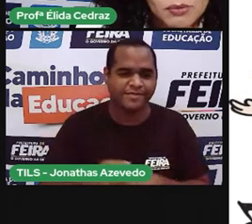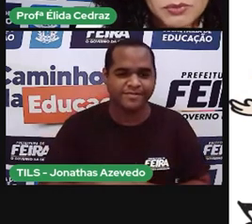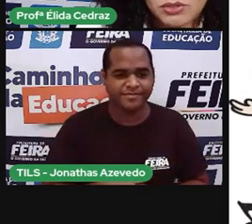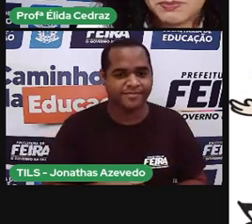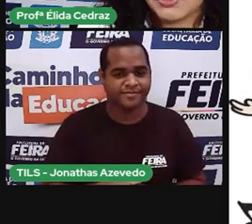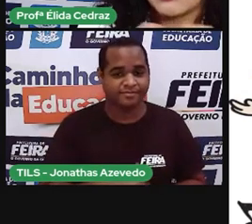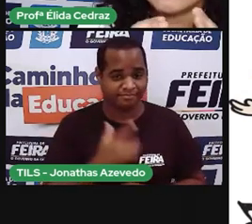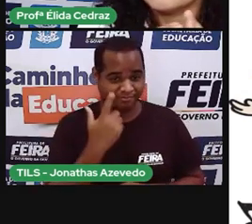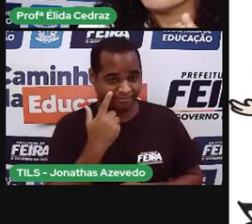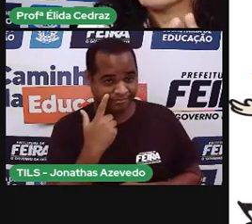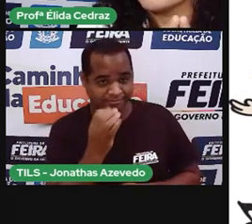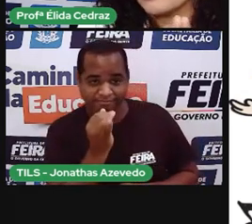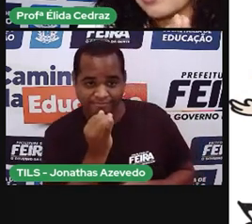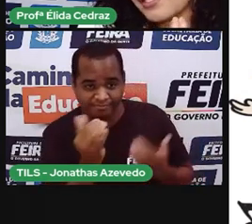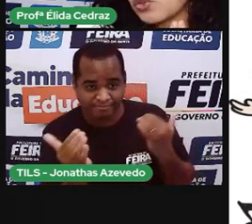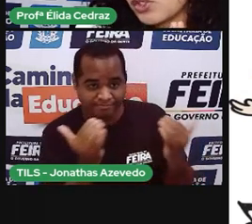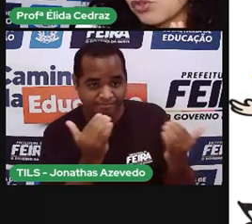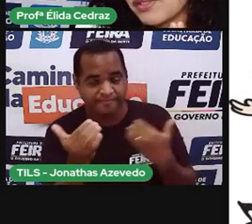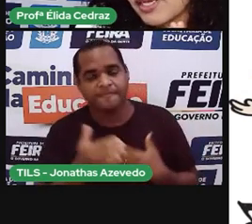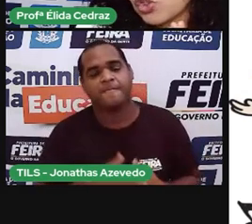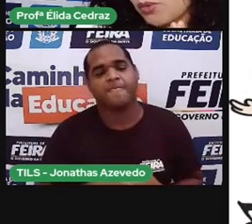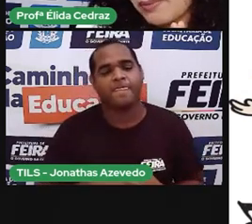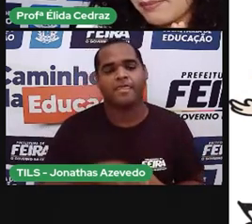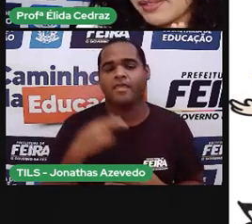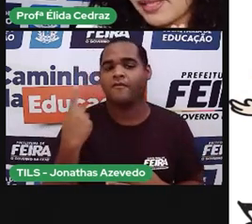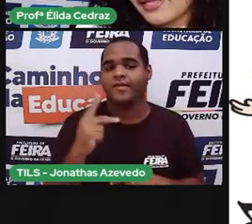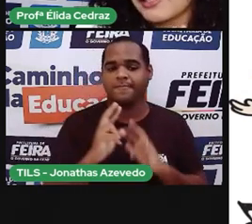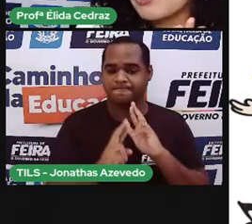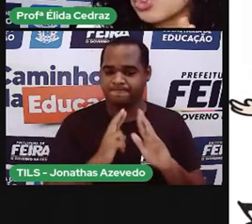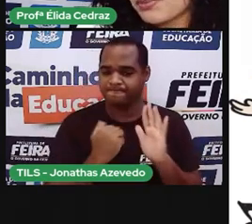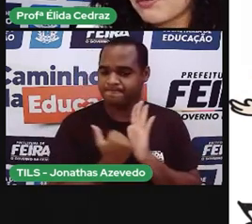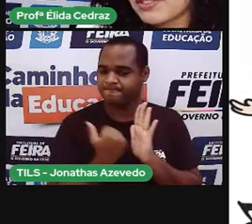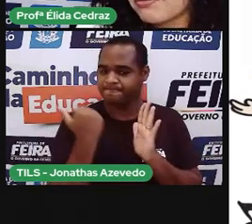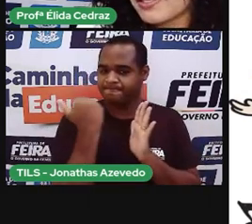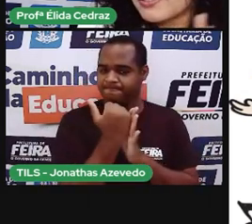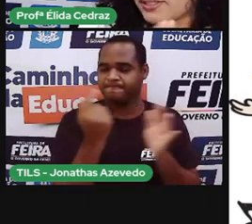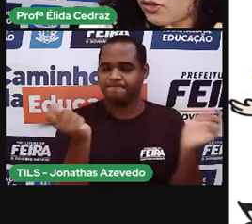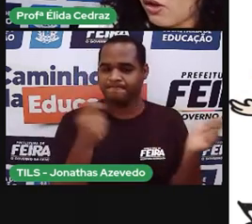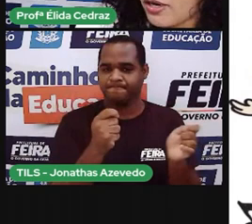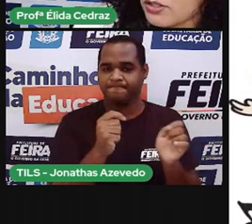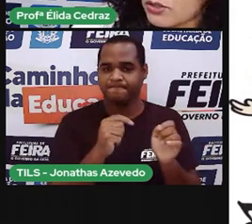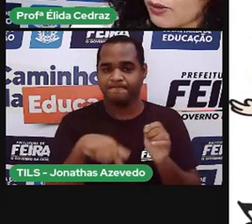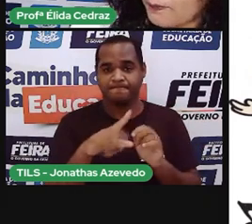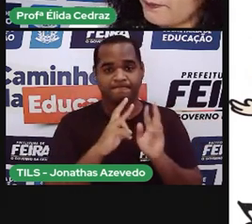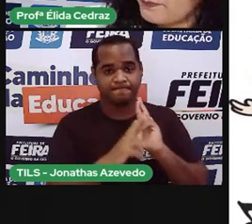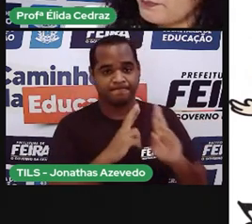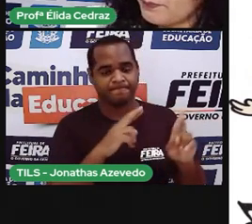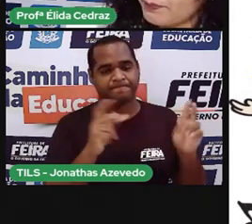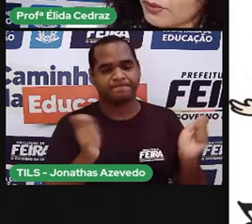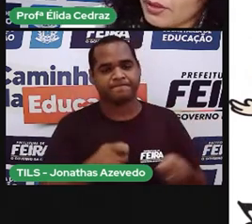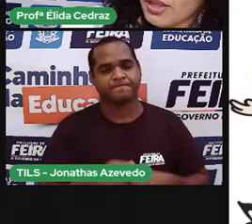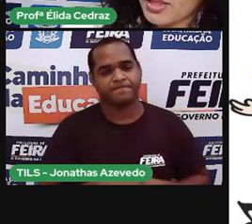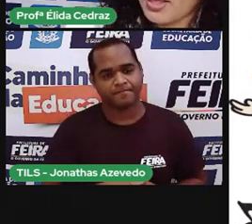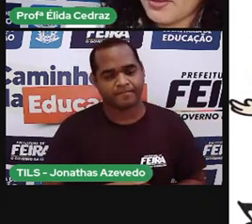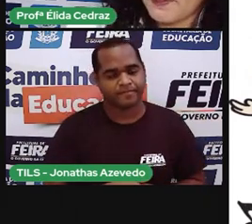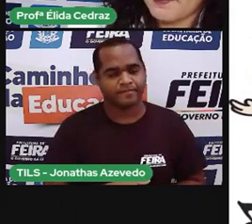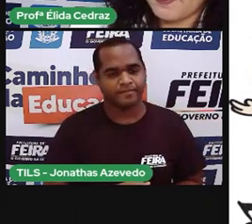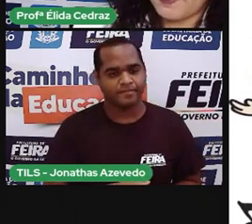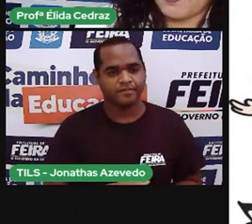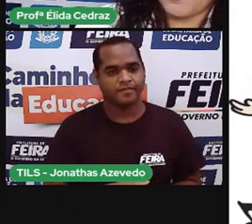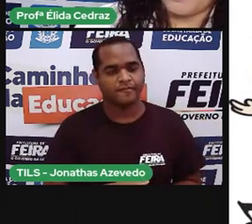eu quero ver algumas opções na sua atividade complementar tá pedindo para você fazer hora sim